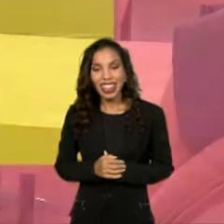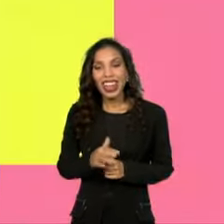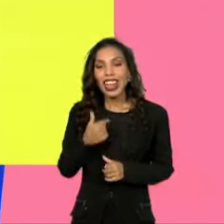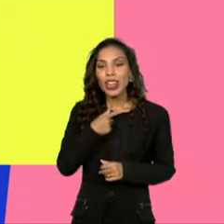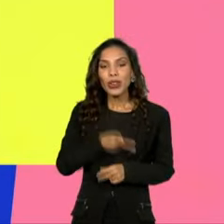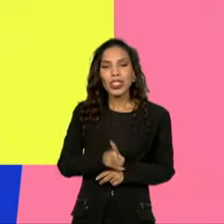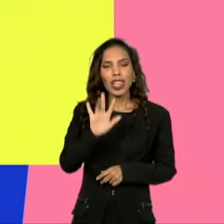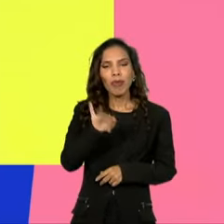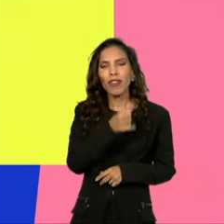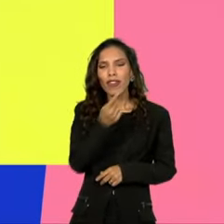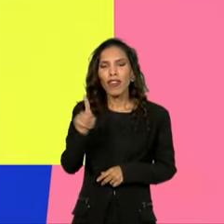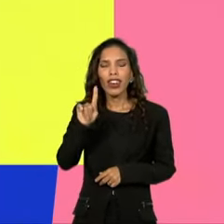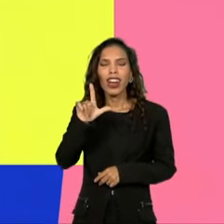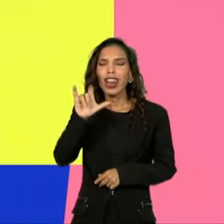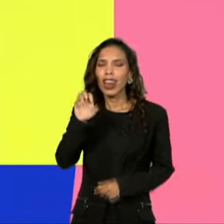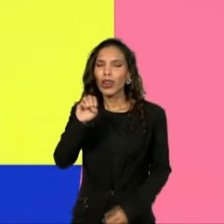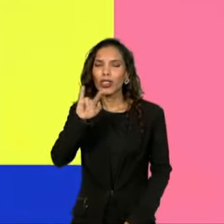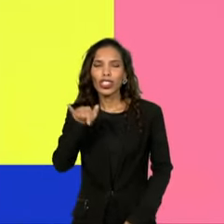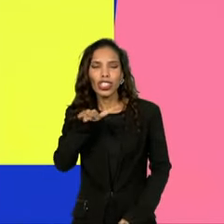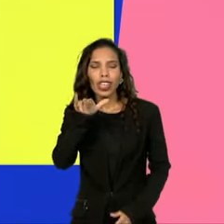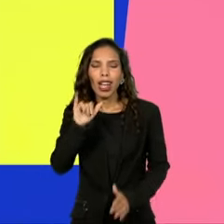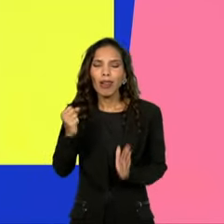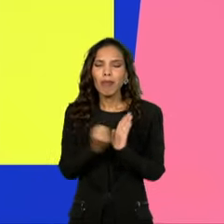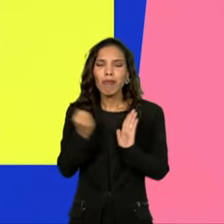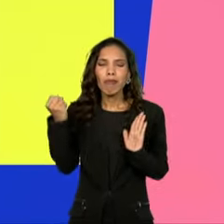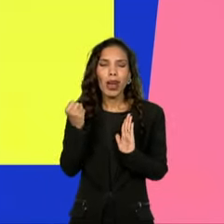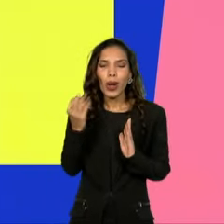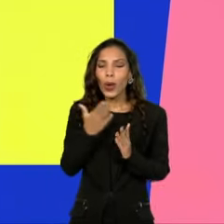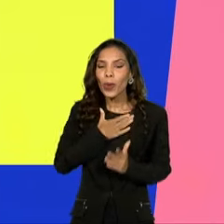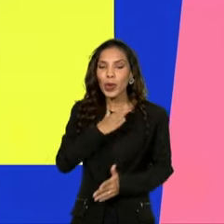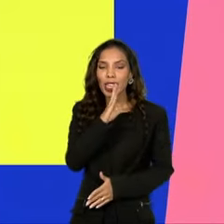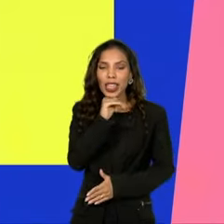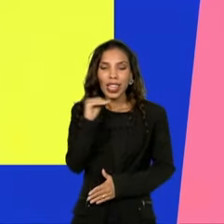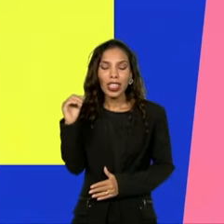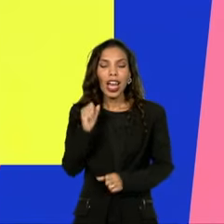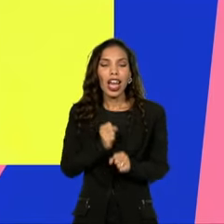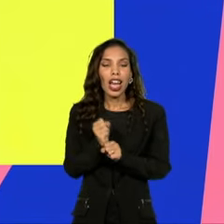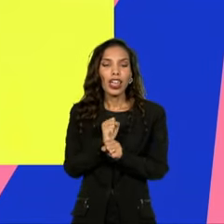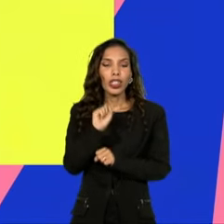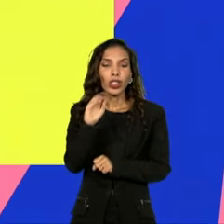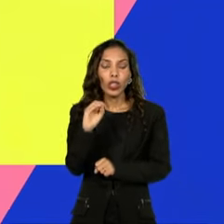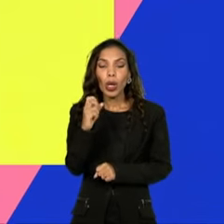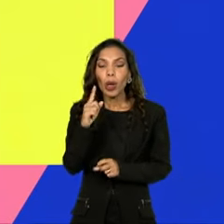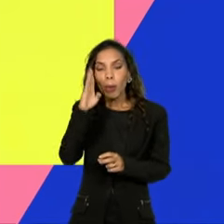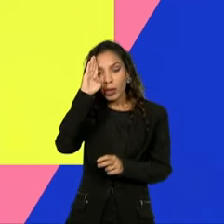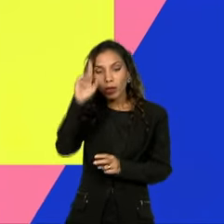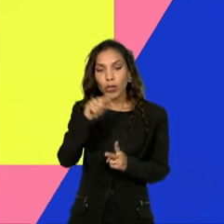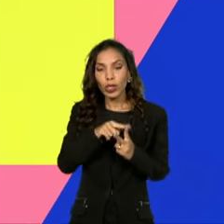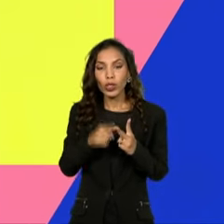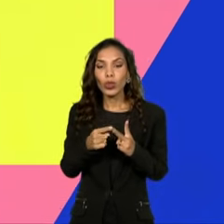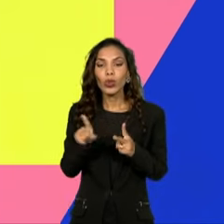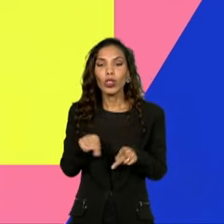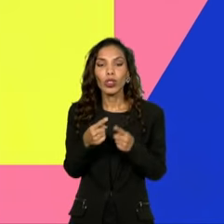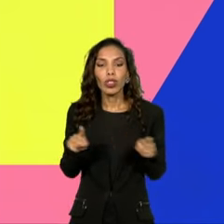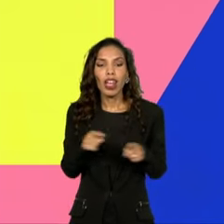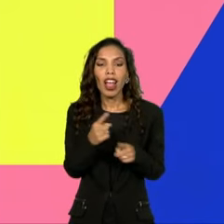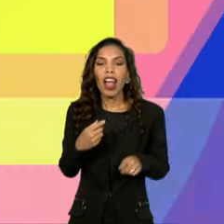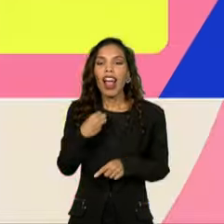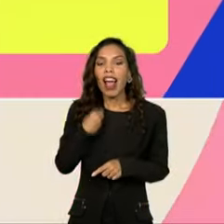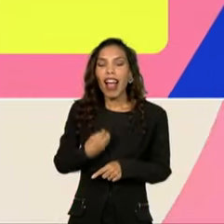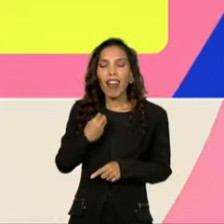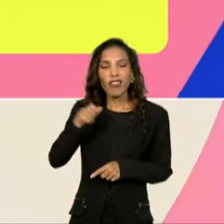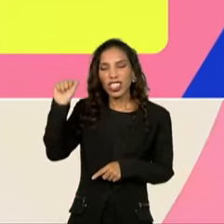da música do Léo Jaime. Marcou muito a minha adolescência nos anos 80, principalmente com duas músicas, A Vida Não Presta e As